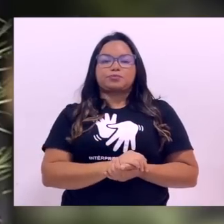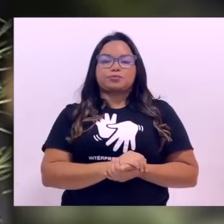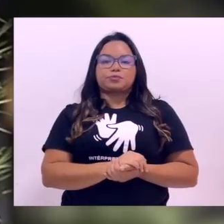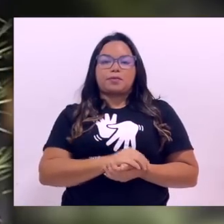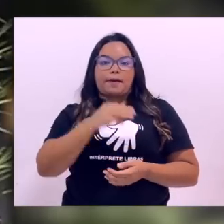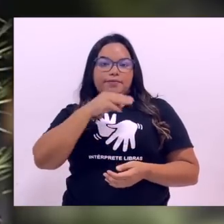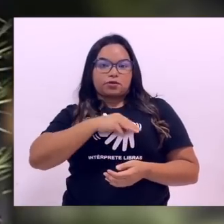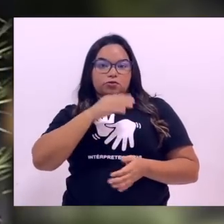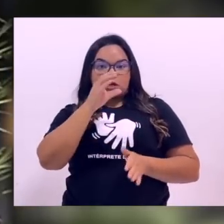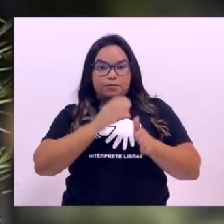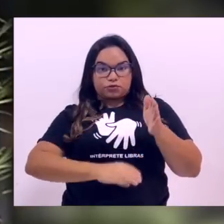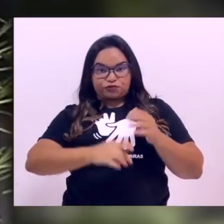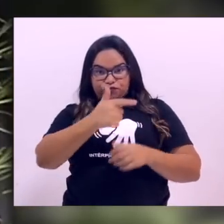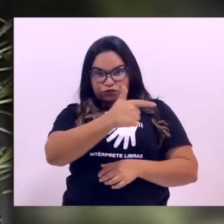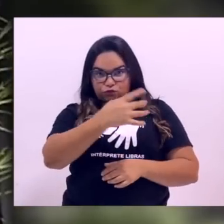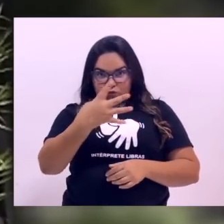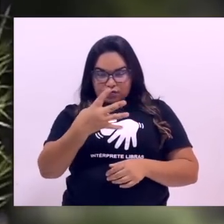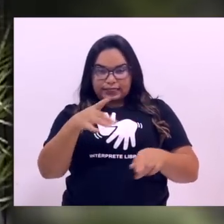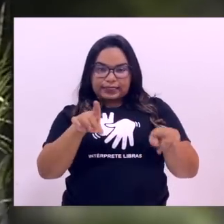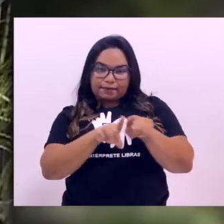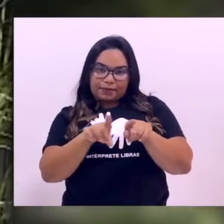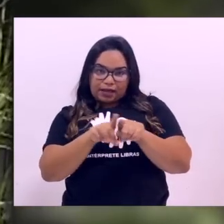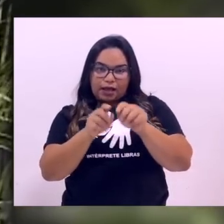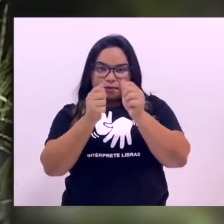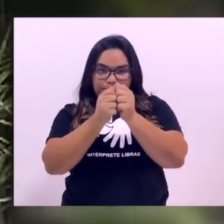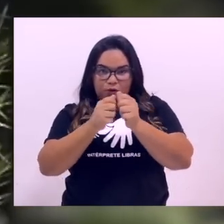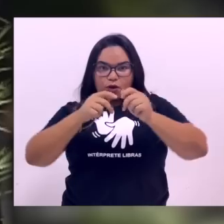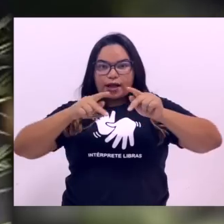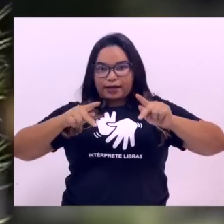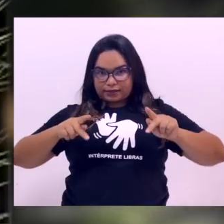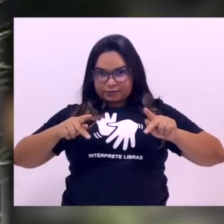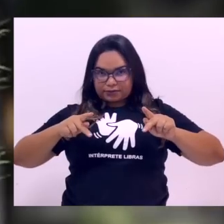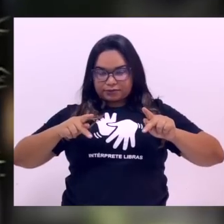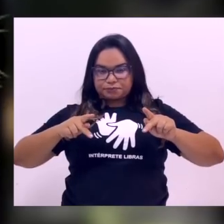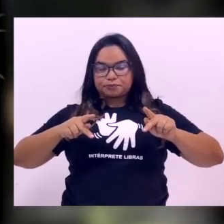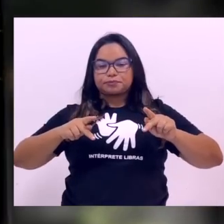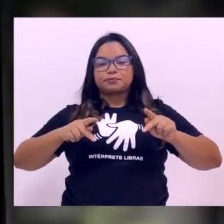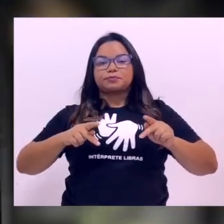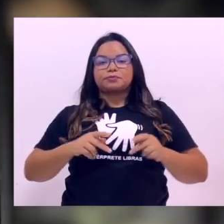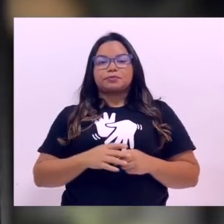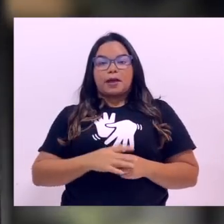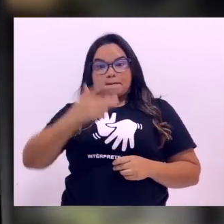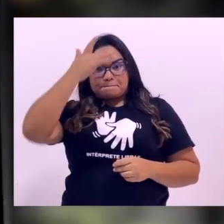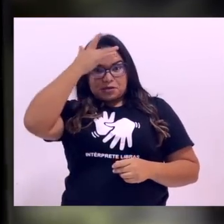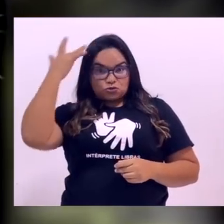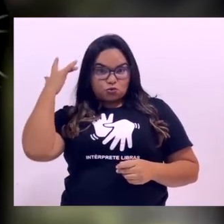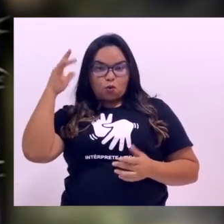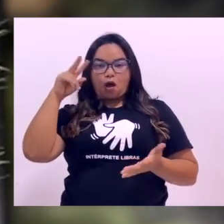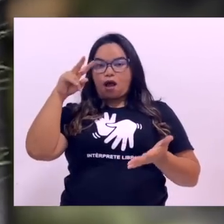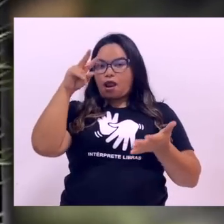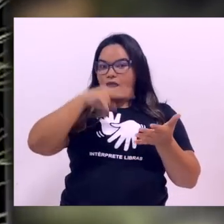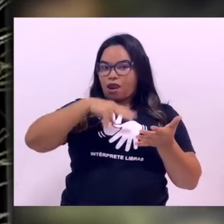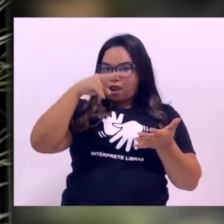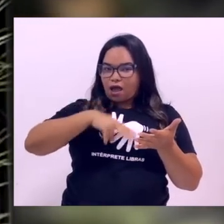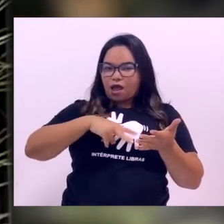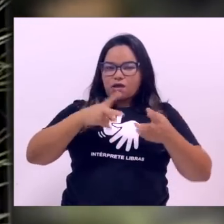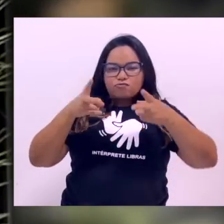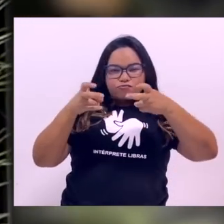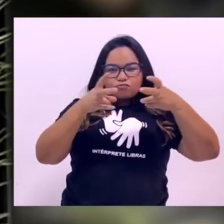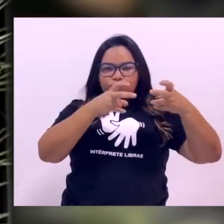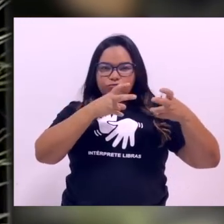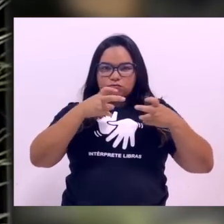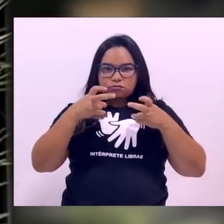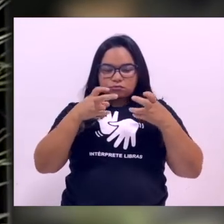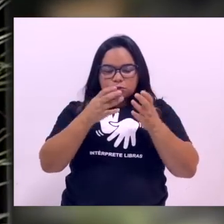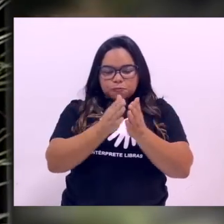Afirma isso em Mateus 24, e naturalmente no livro de Apocalipse também diz, bem-aventurado aquele que